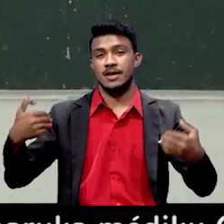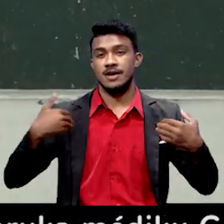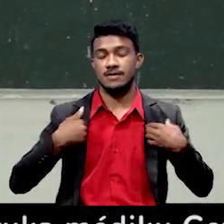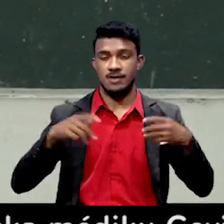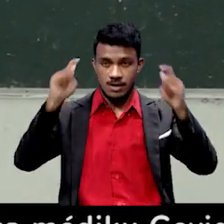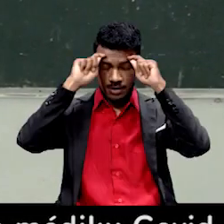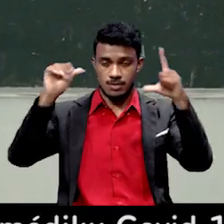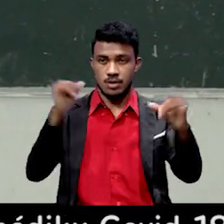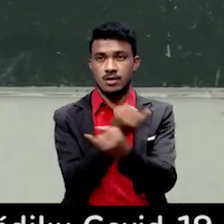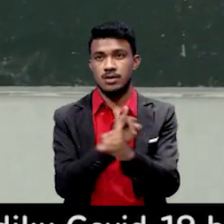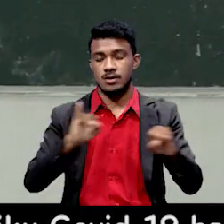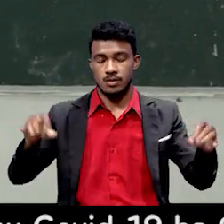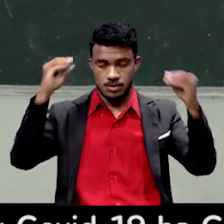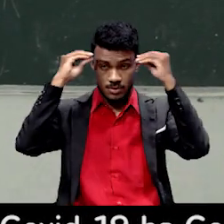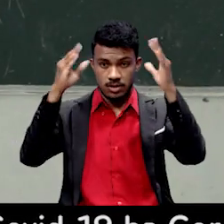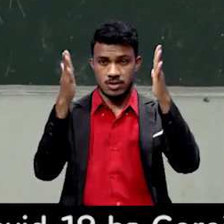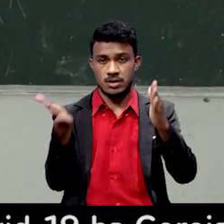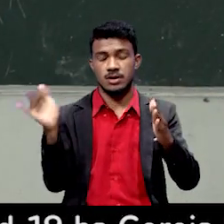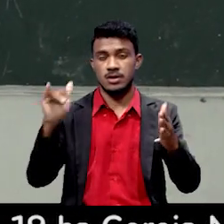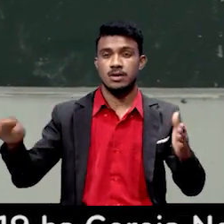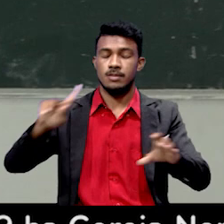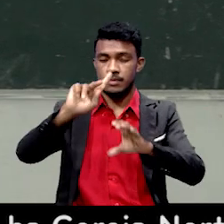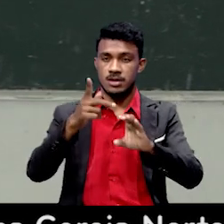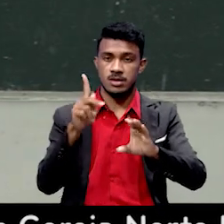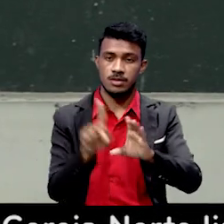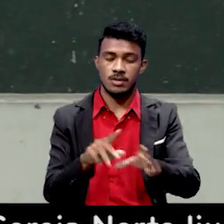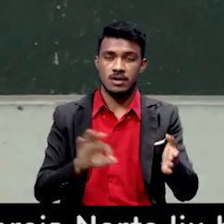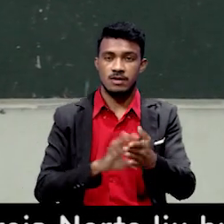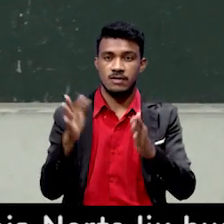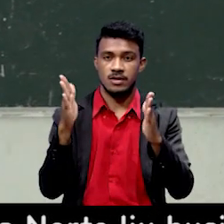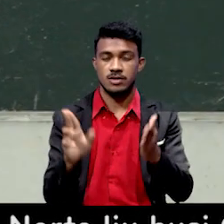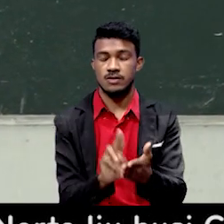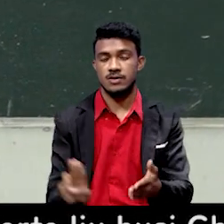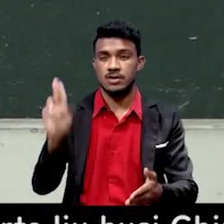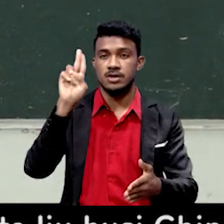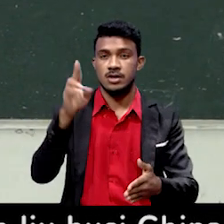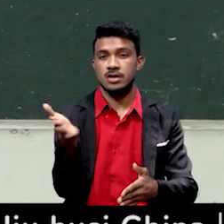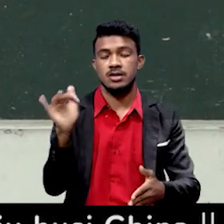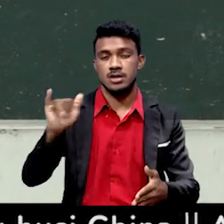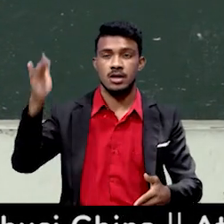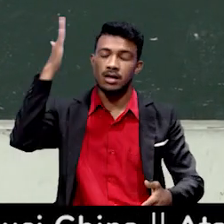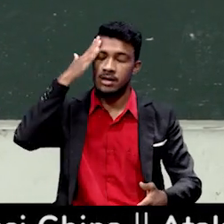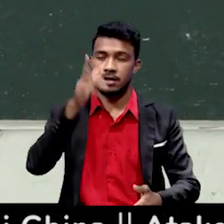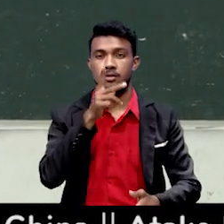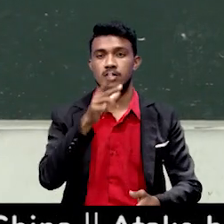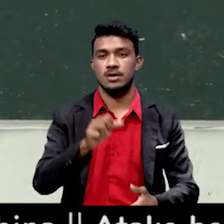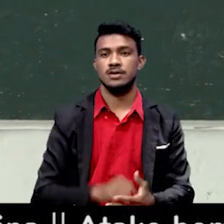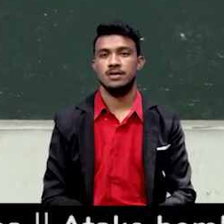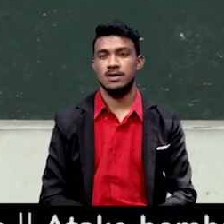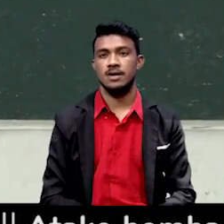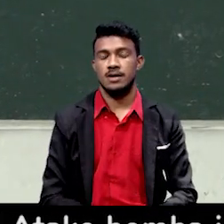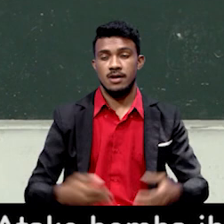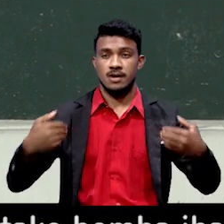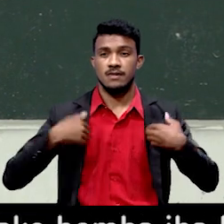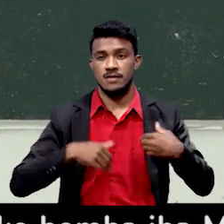timor ukungan, professor Sirane mak rola parte e a formação universitário no Sira hatene português. E a parte